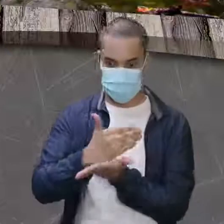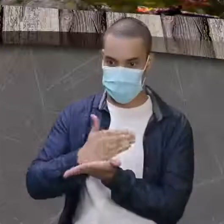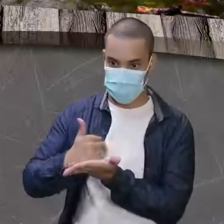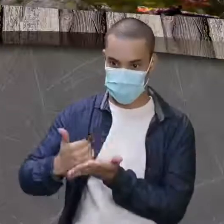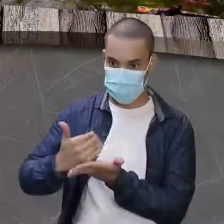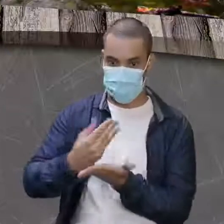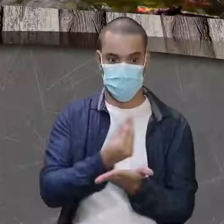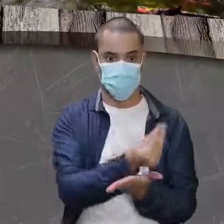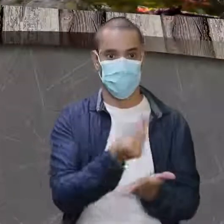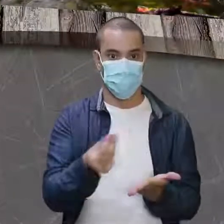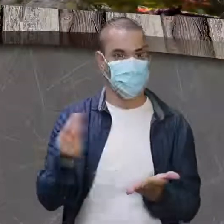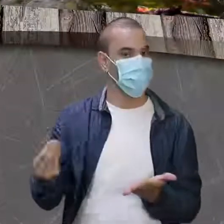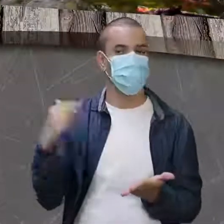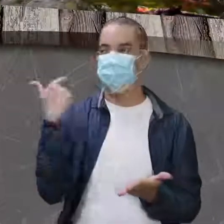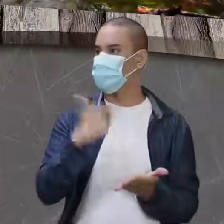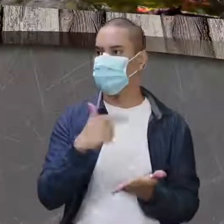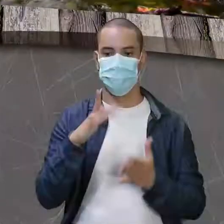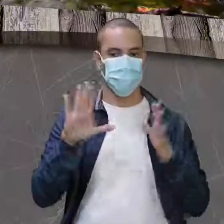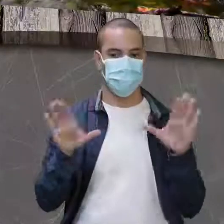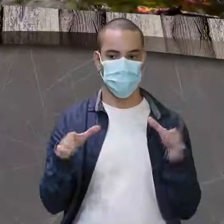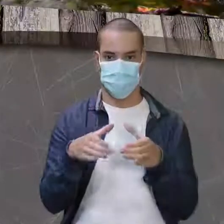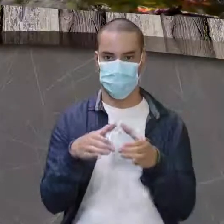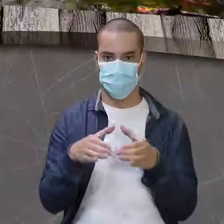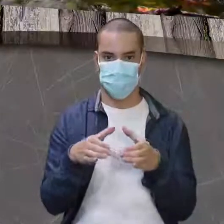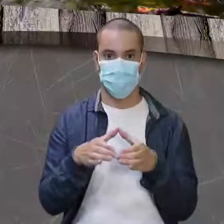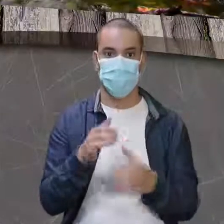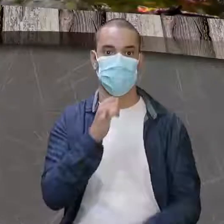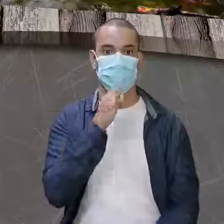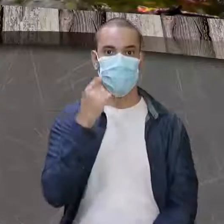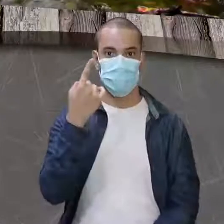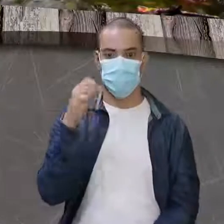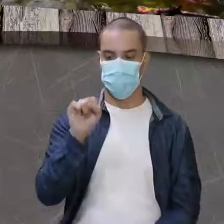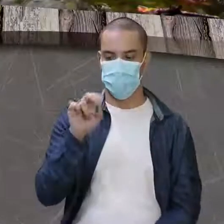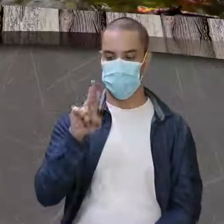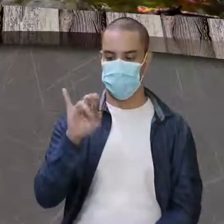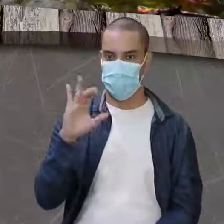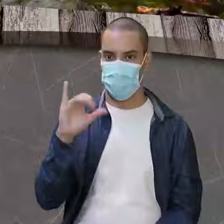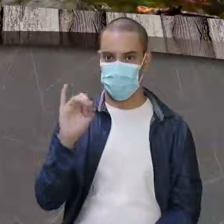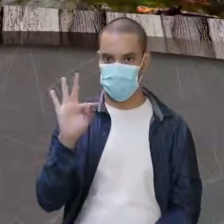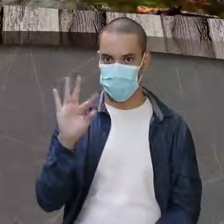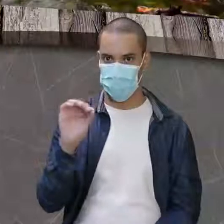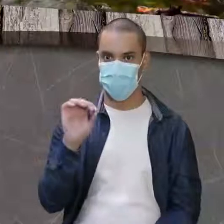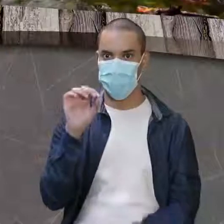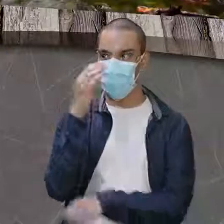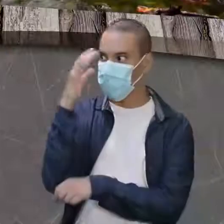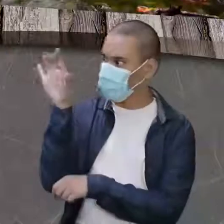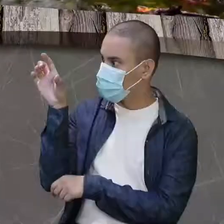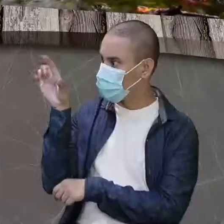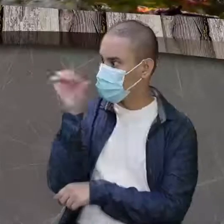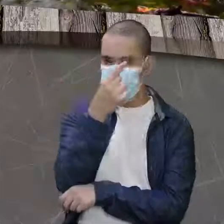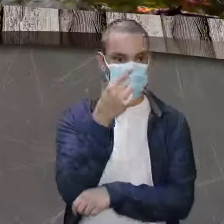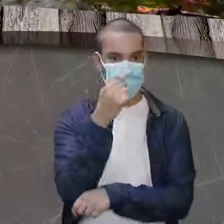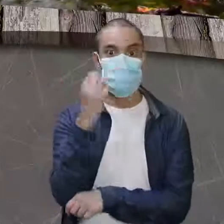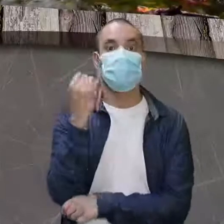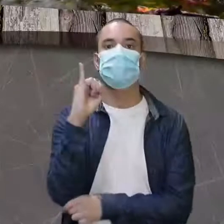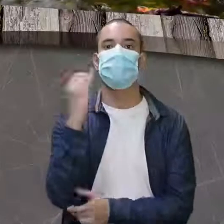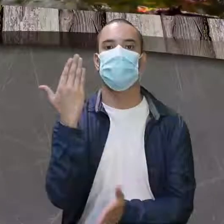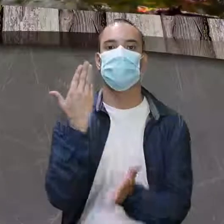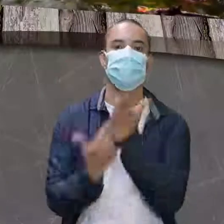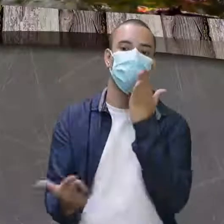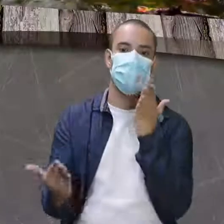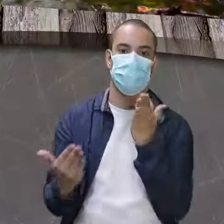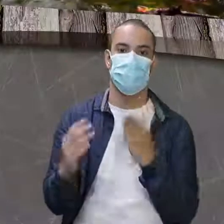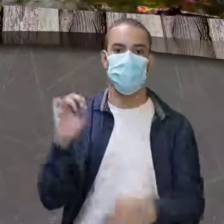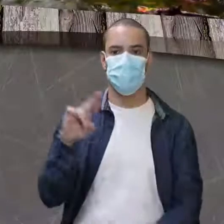não existe nesse grupo, por exemplo, se um suricato desses ficar perdido ou